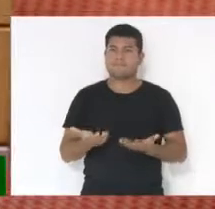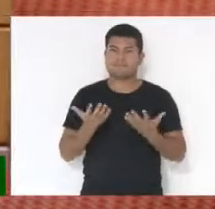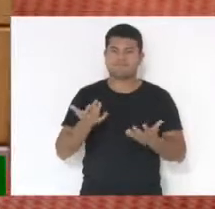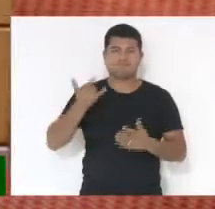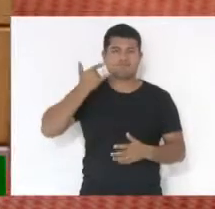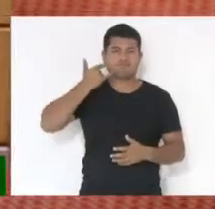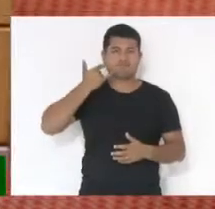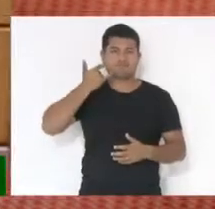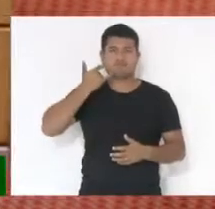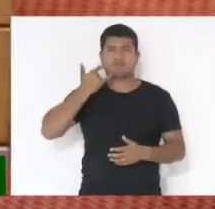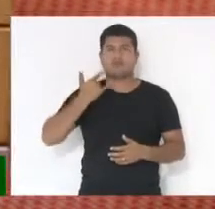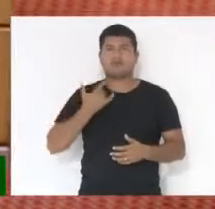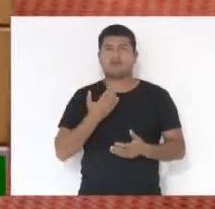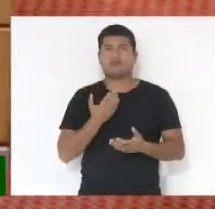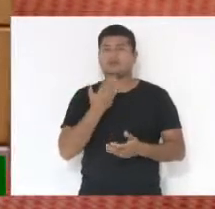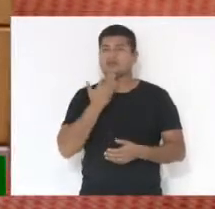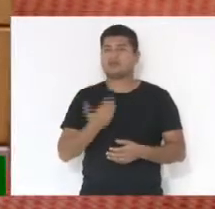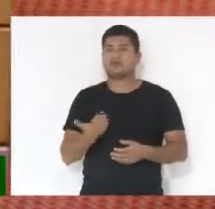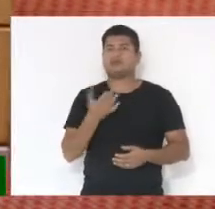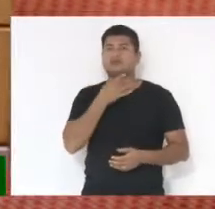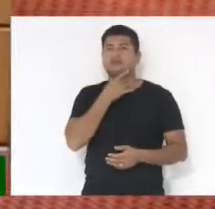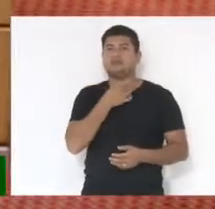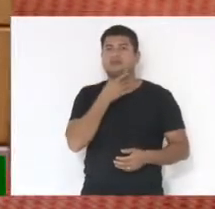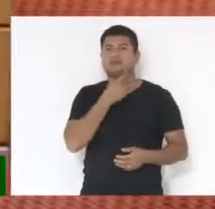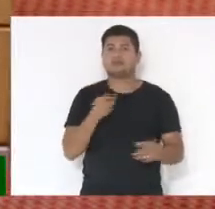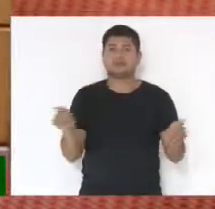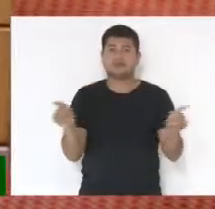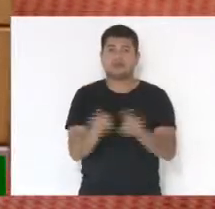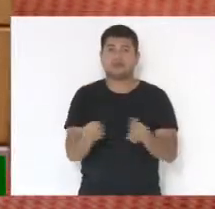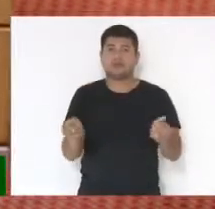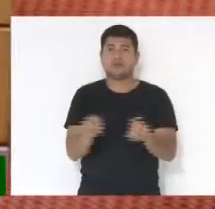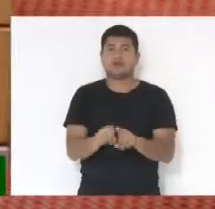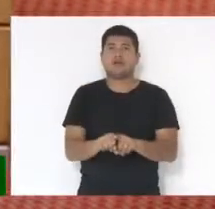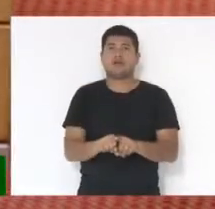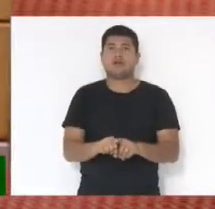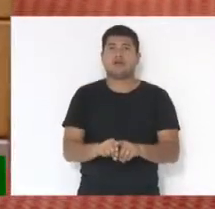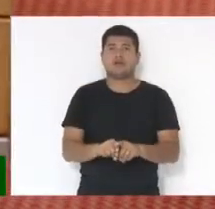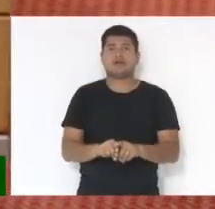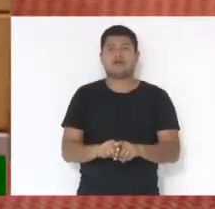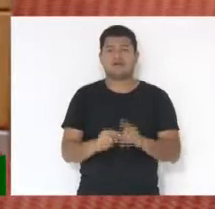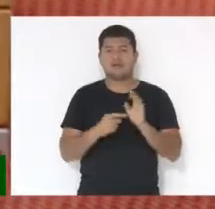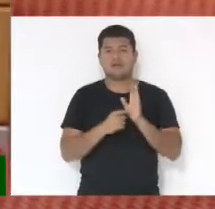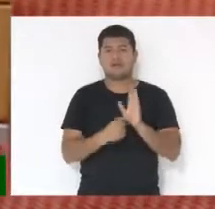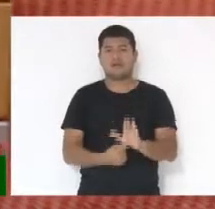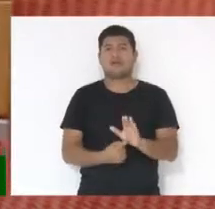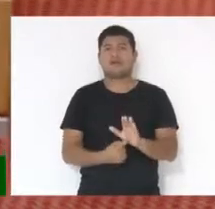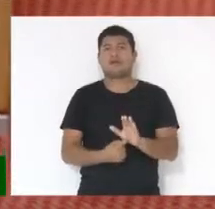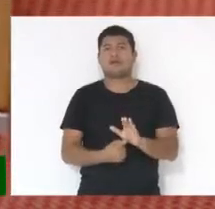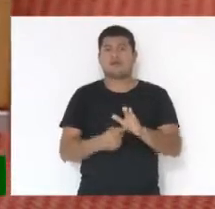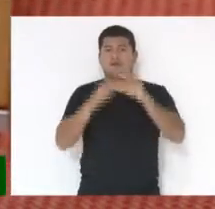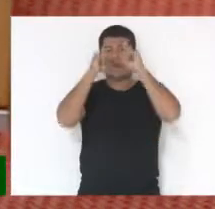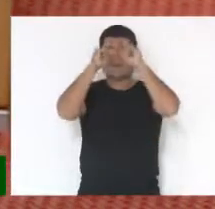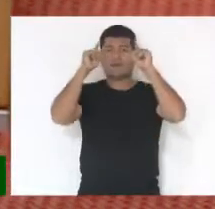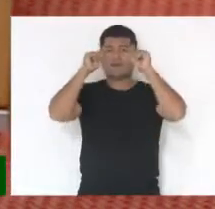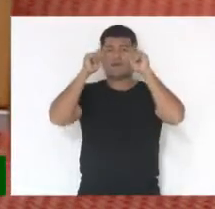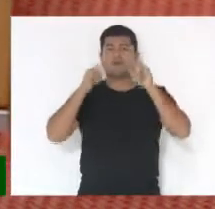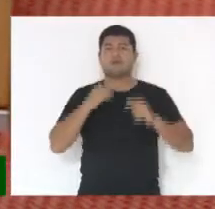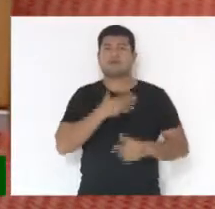deputado Cobalcini, faço também, logo em seguida virá também a mesma indicação do deputado Neudi Sareta.